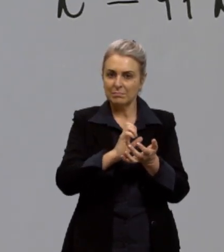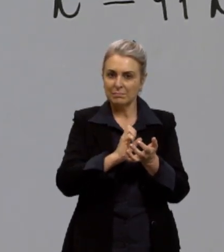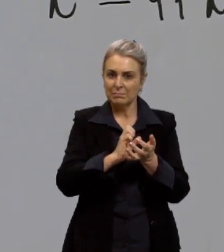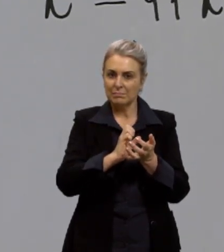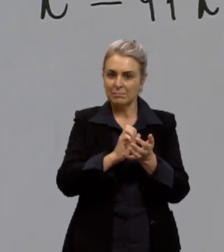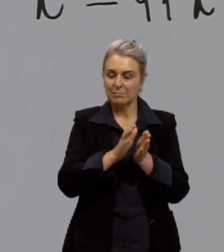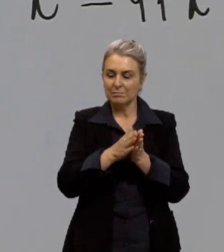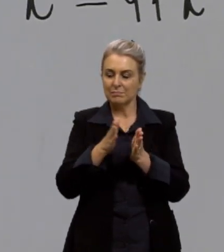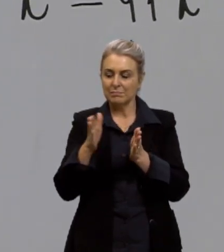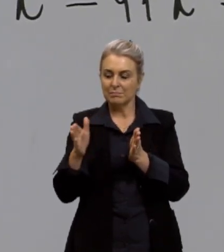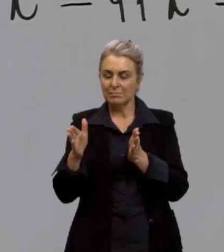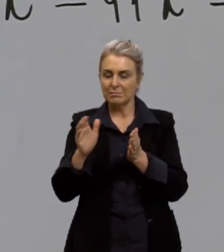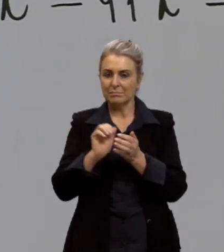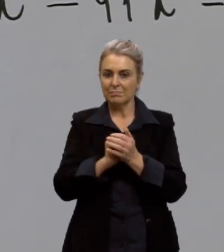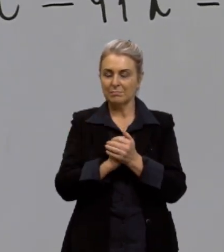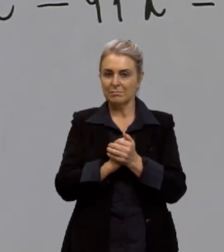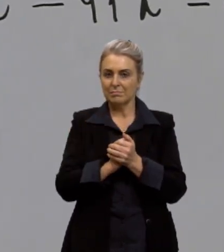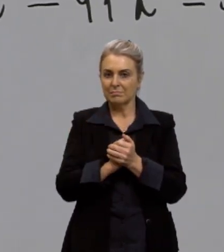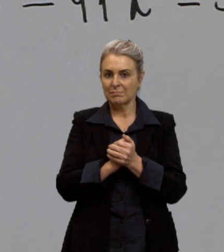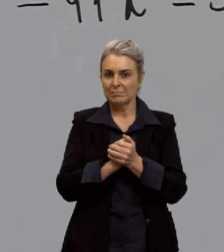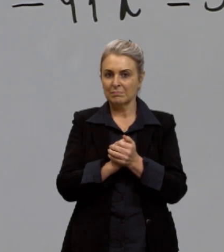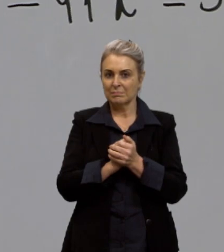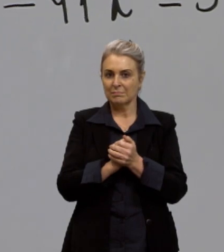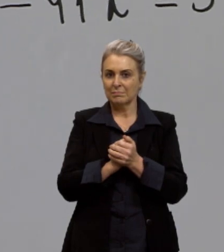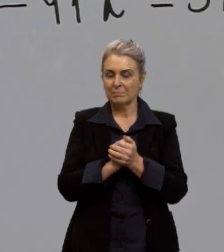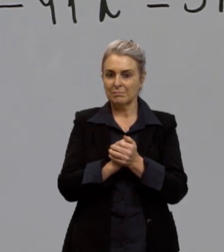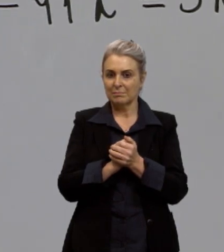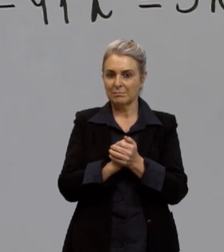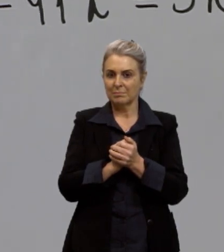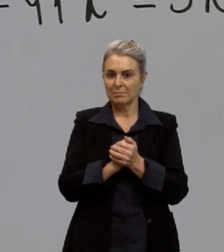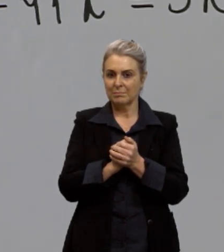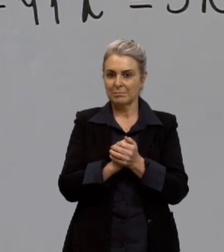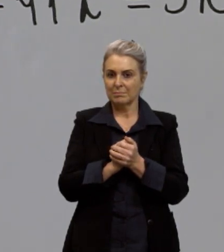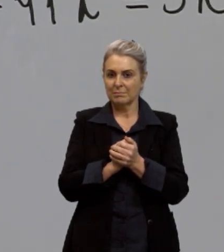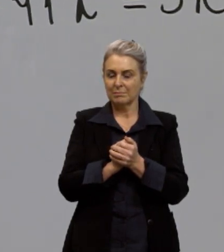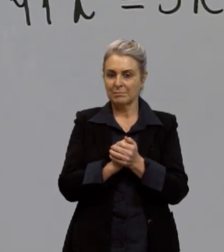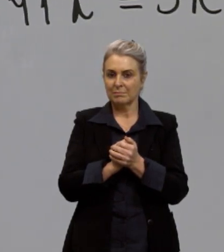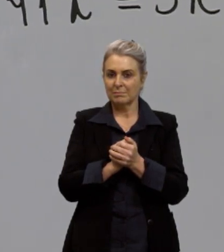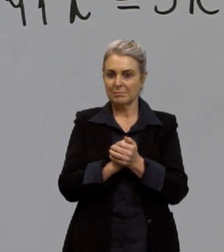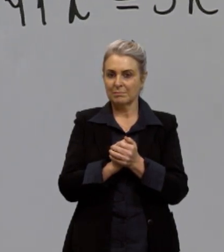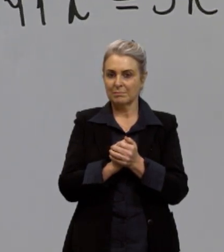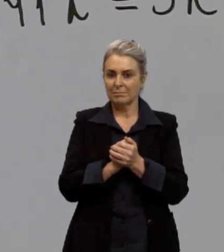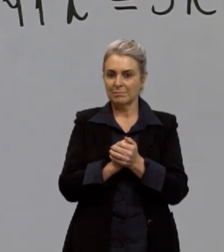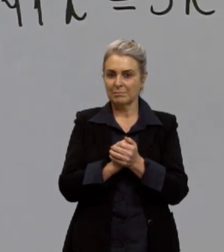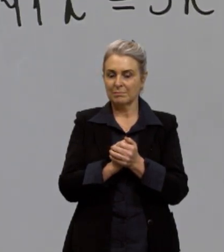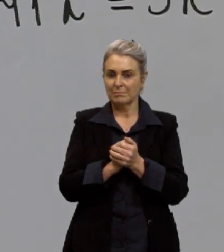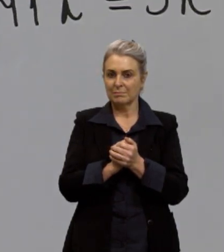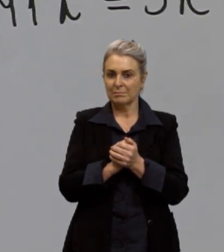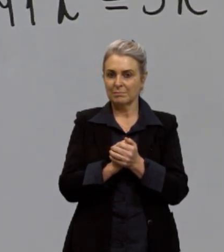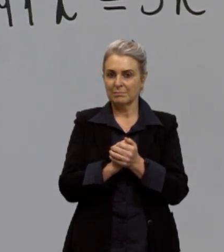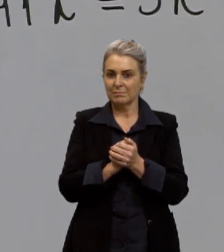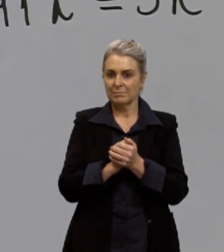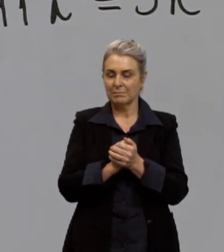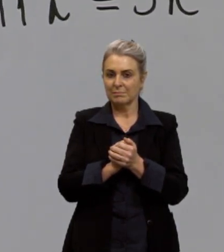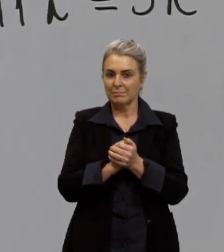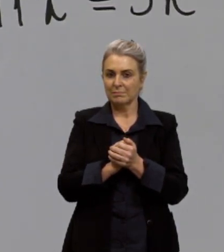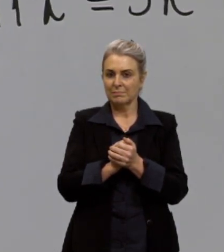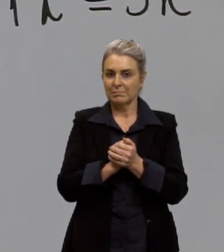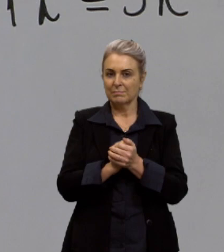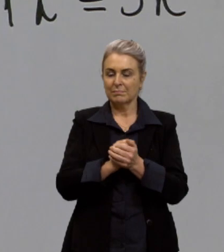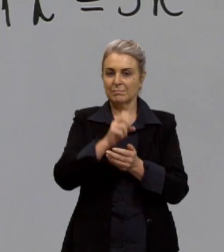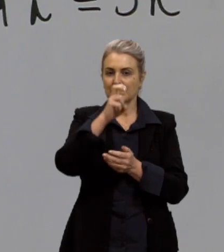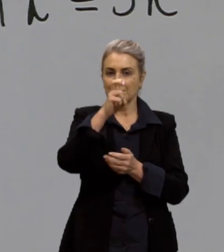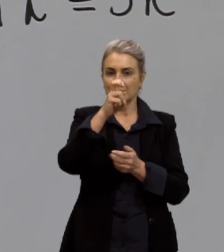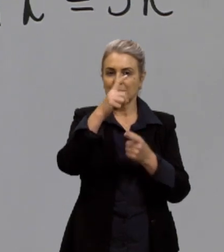ladinho, certo? Aí do ladinho da folha, do ladinho da prova, onde vocês estiverem fazendo os cálculos. 5